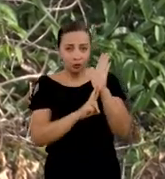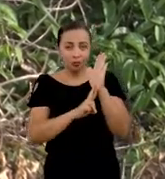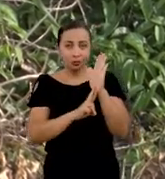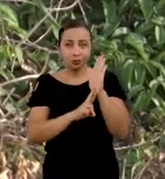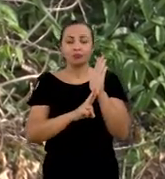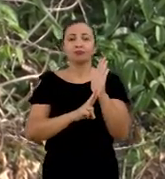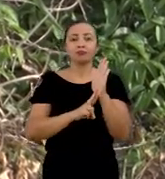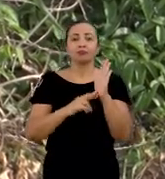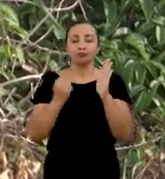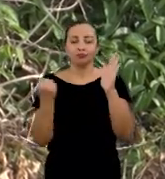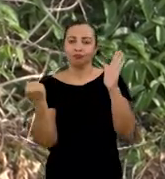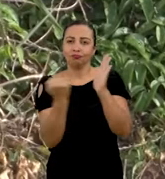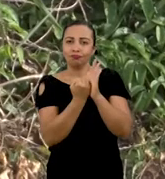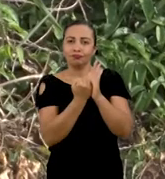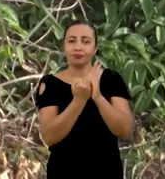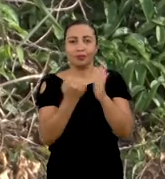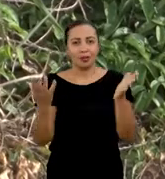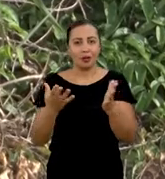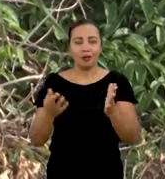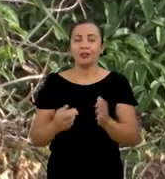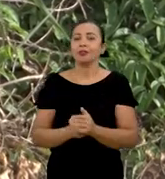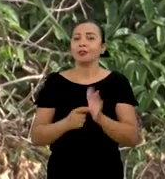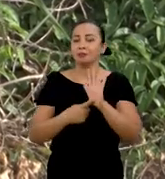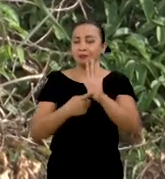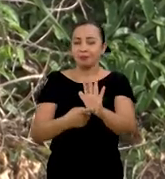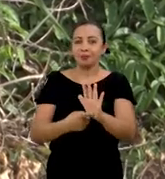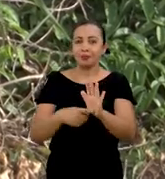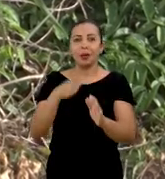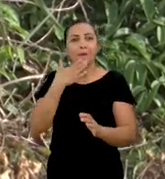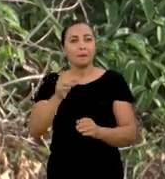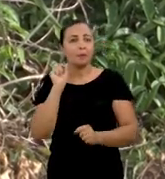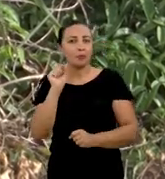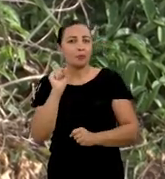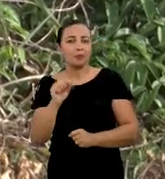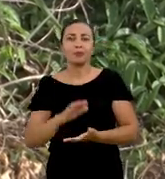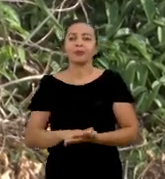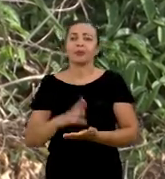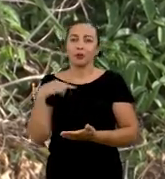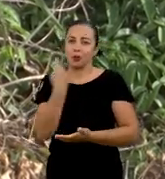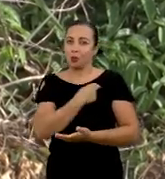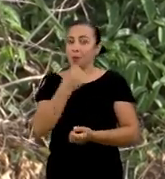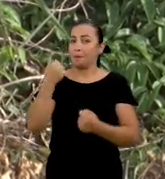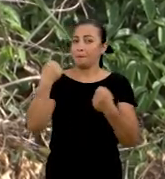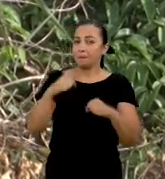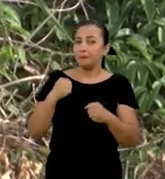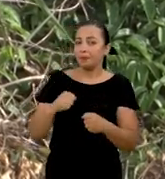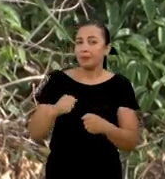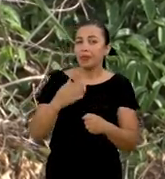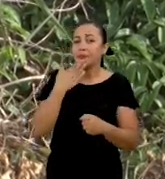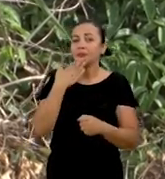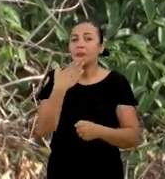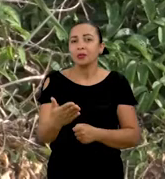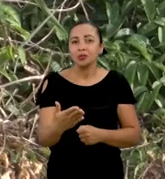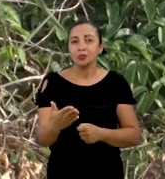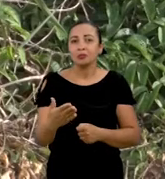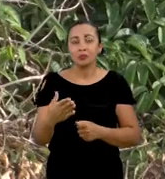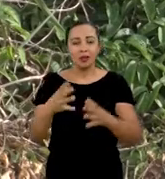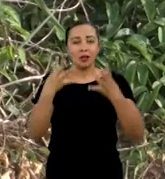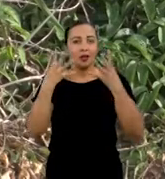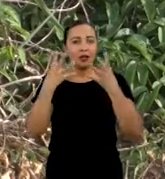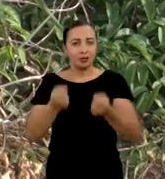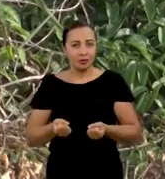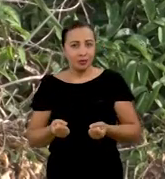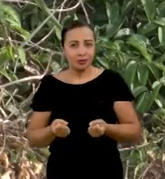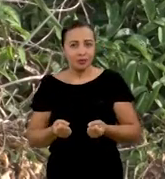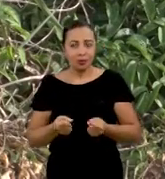registrada a gente pede o que a gente pede né a coisa concessão da produção da forma de